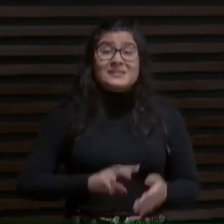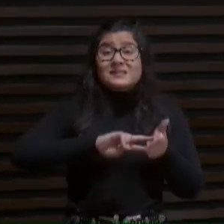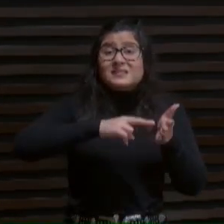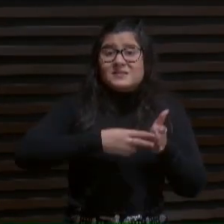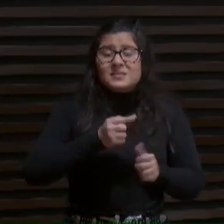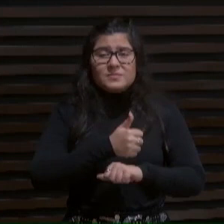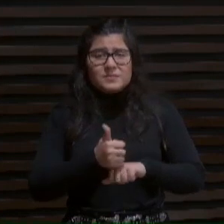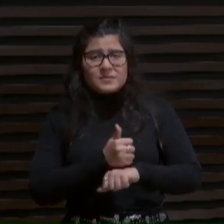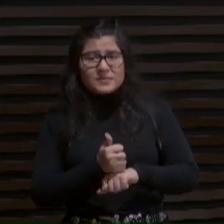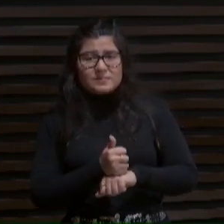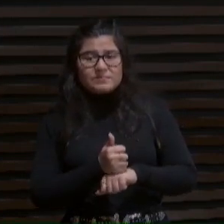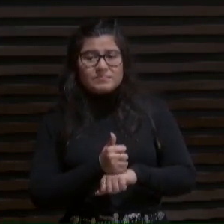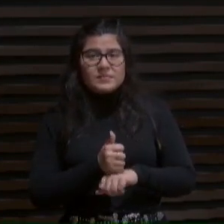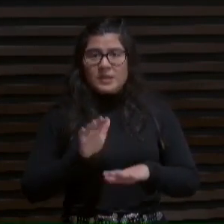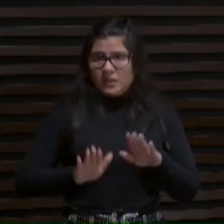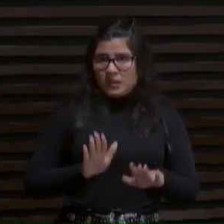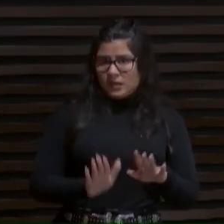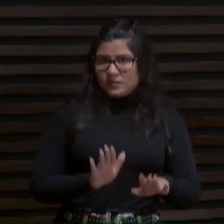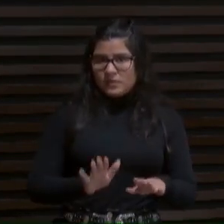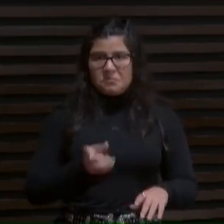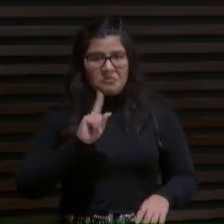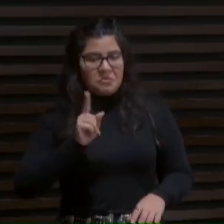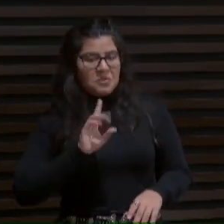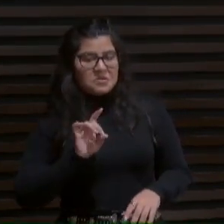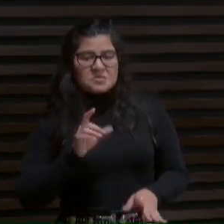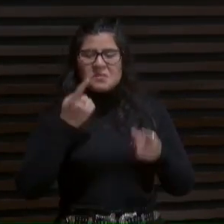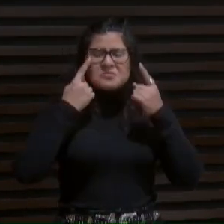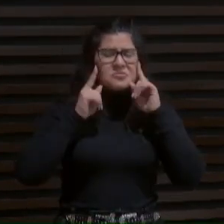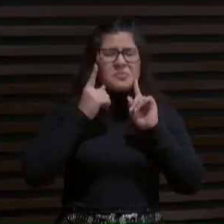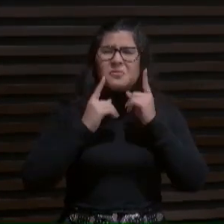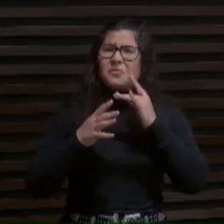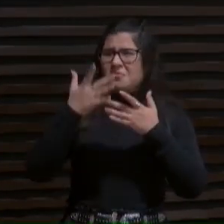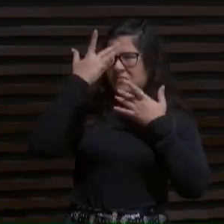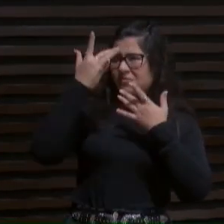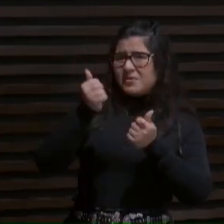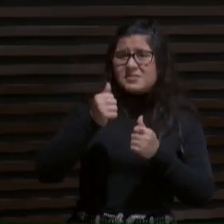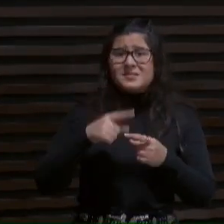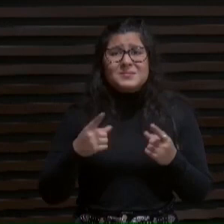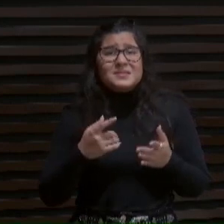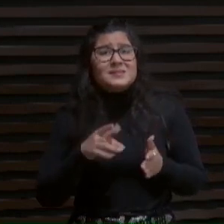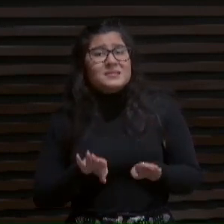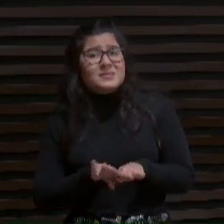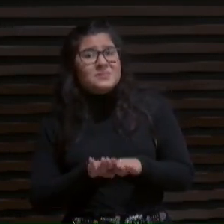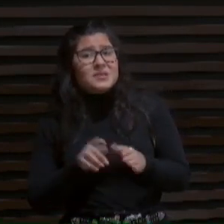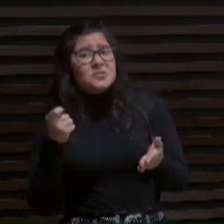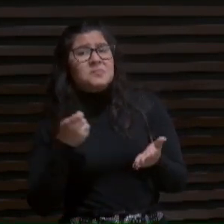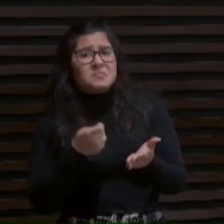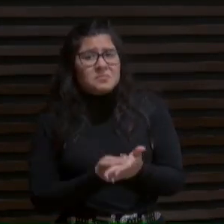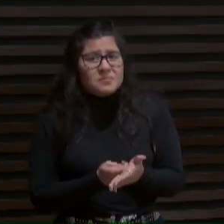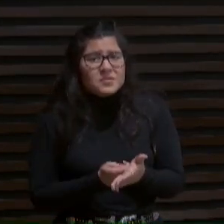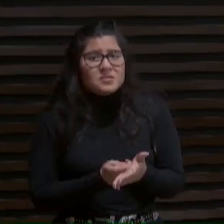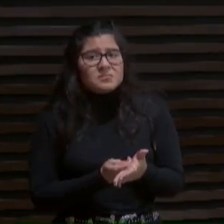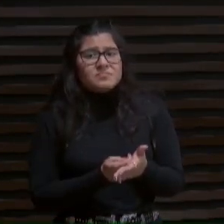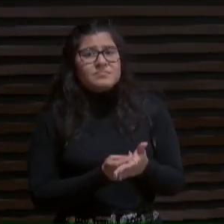que Abraão provavelmente não apenas chorou em alta voz, mas também cumpriu outras